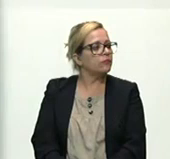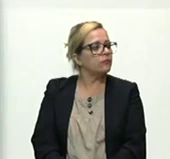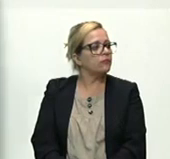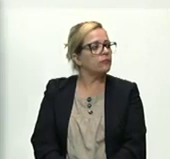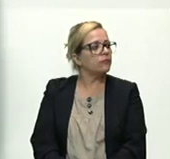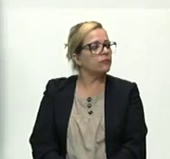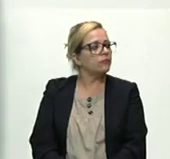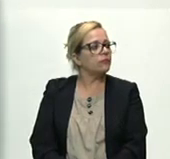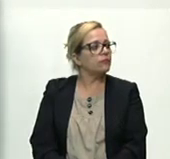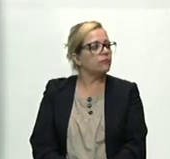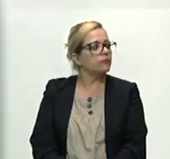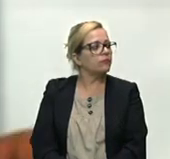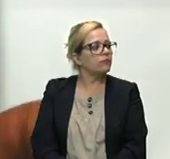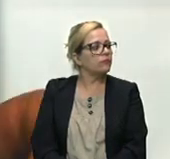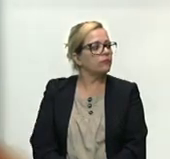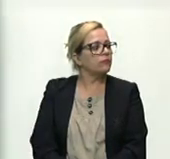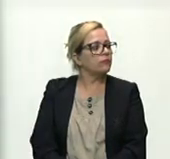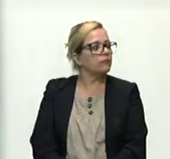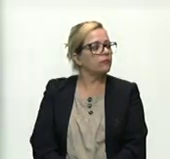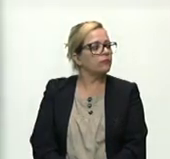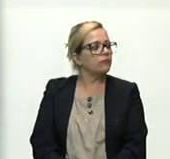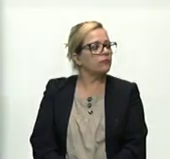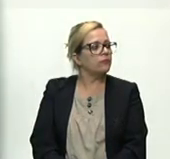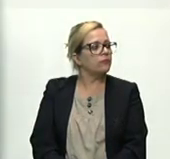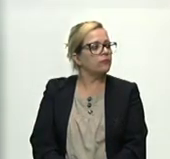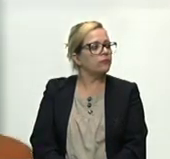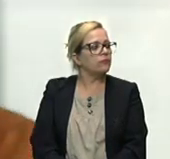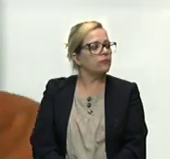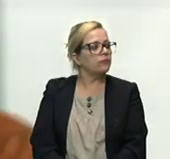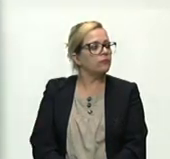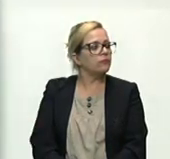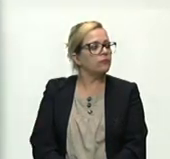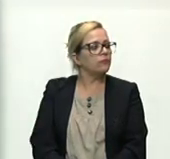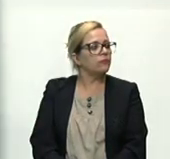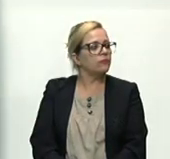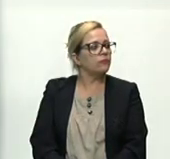18,5, 11,3 m+, e